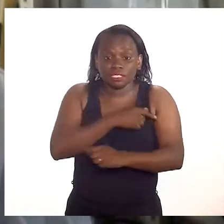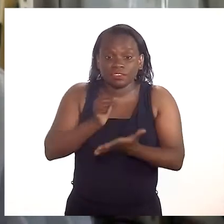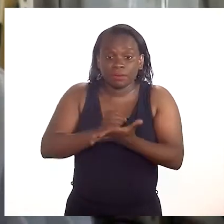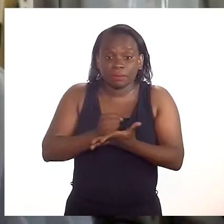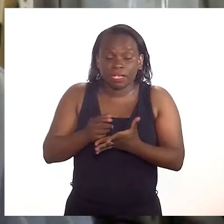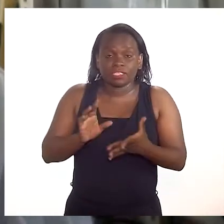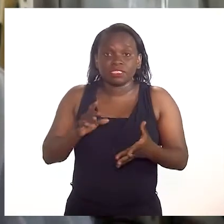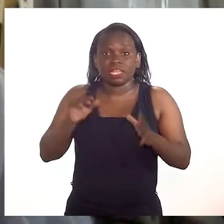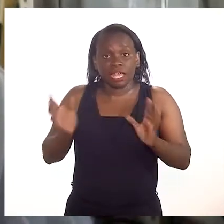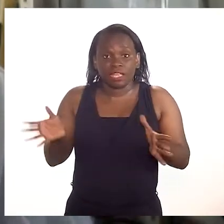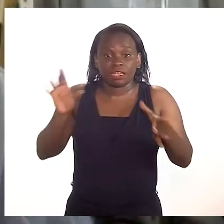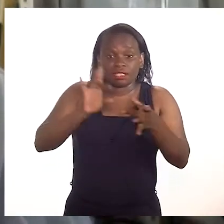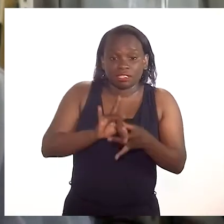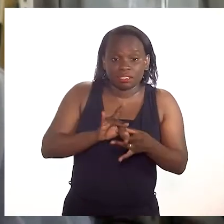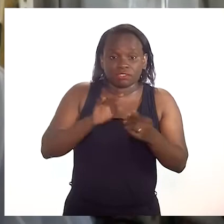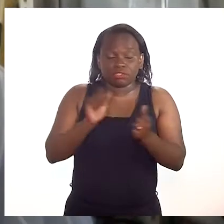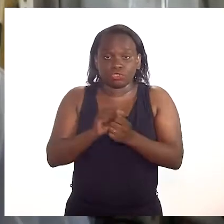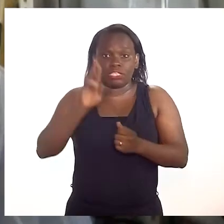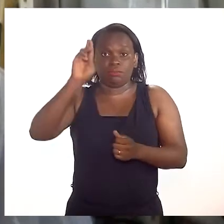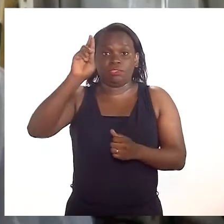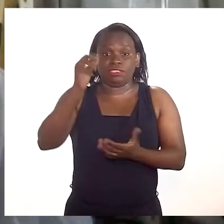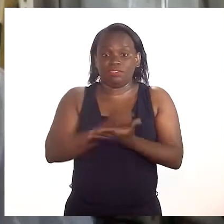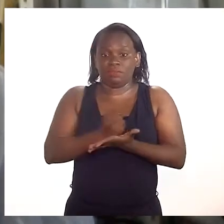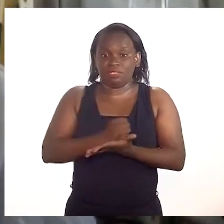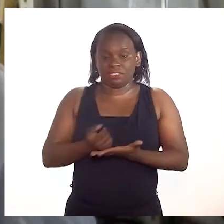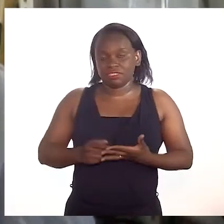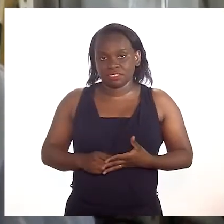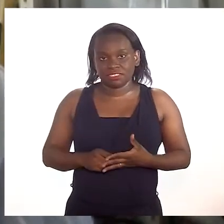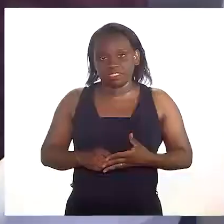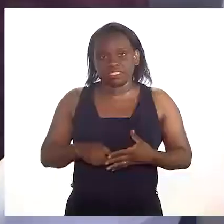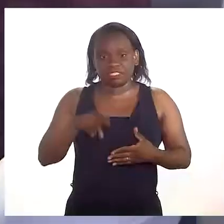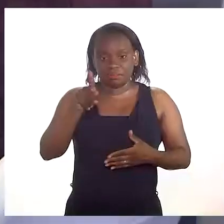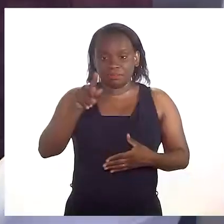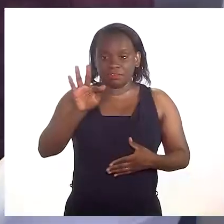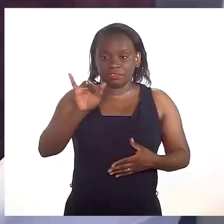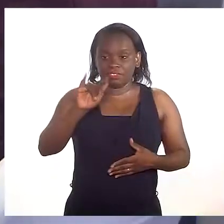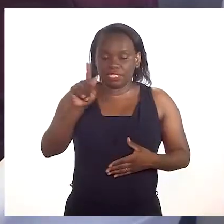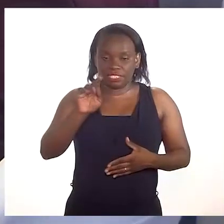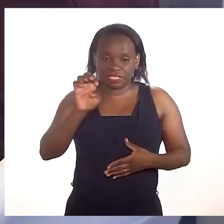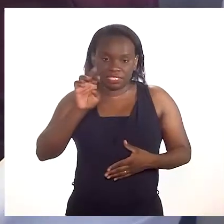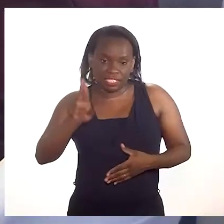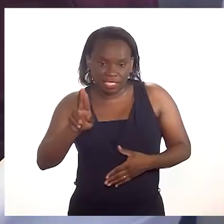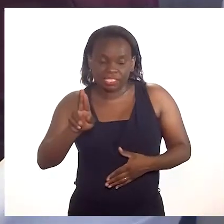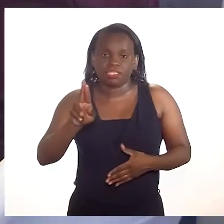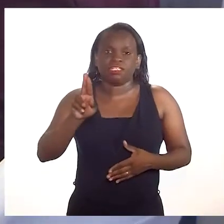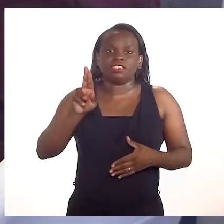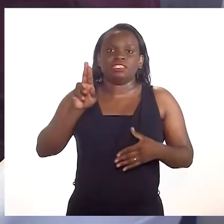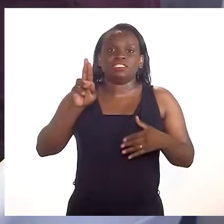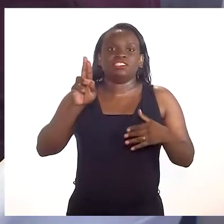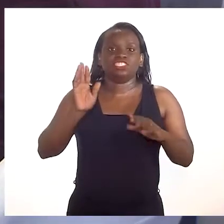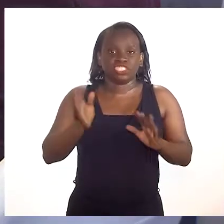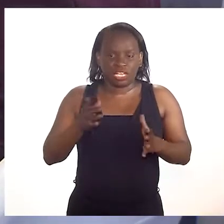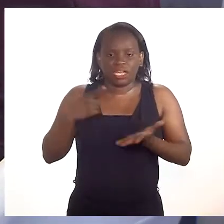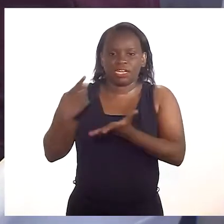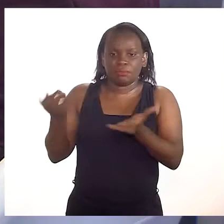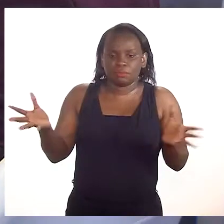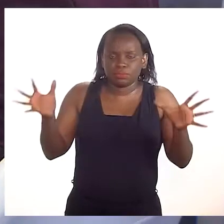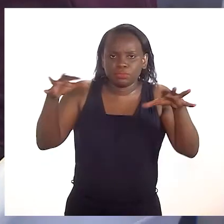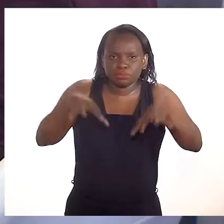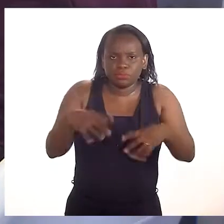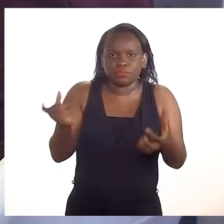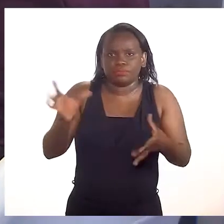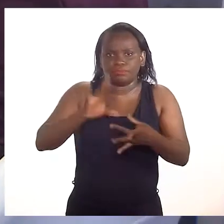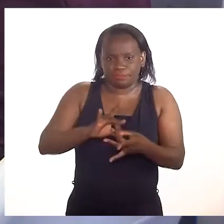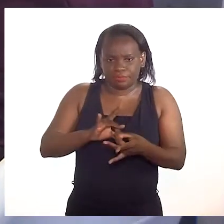indústria farmacêutica, se pegar a AstraZeneca, é uma grande líder farmacêutica. A Pfizer é uma grande... A gente já... Houve uma